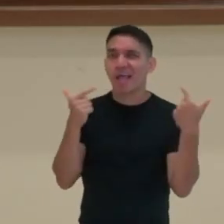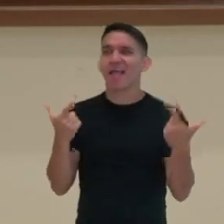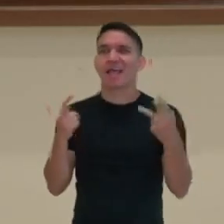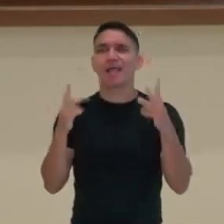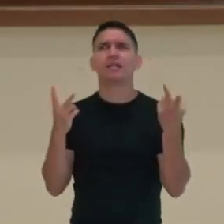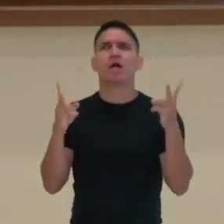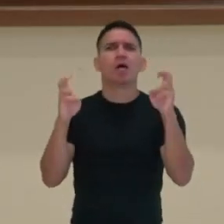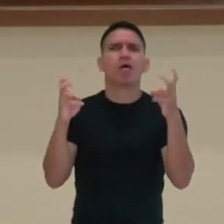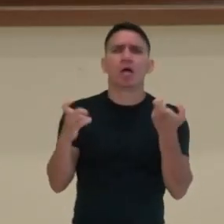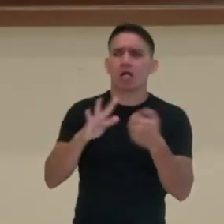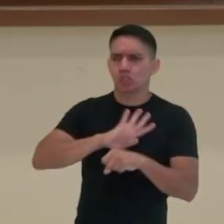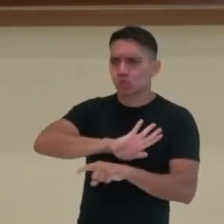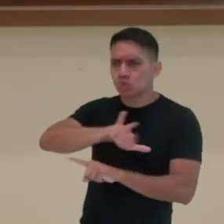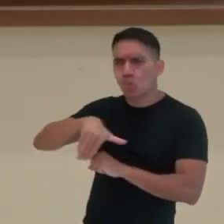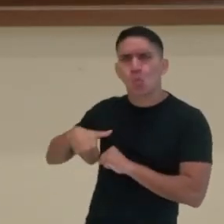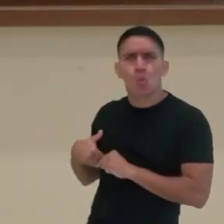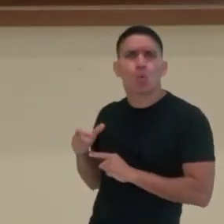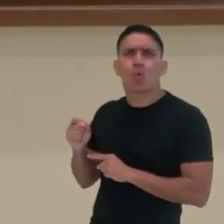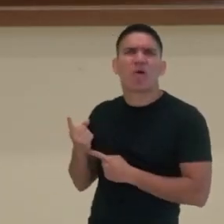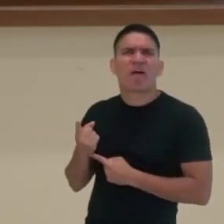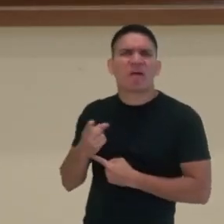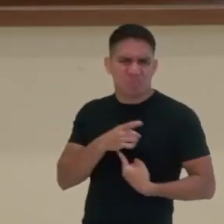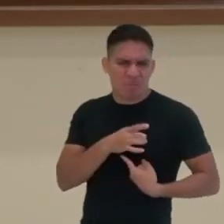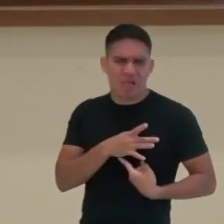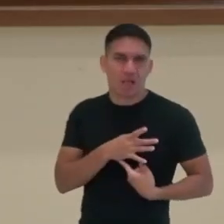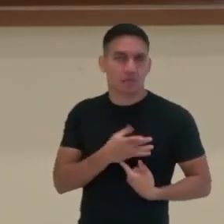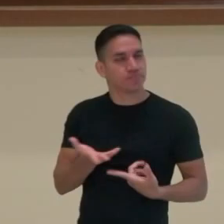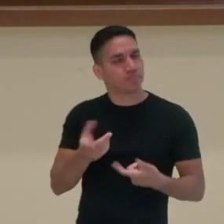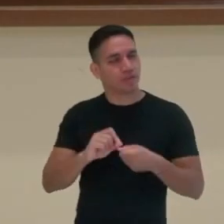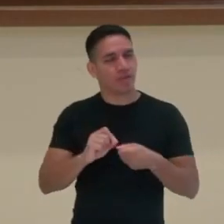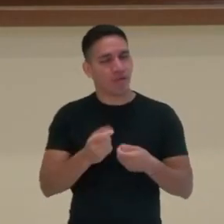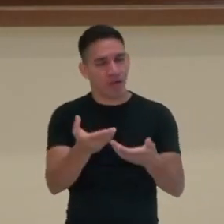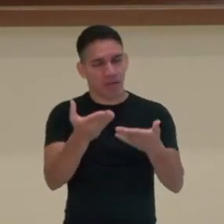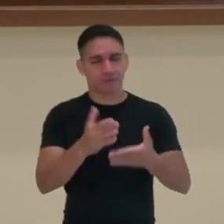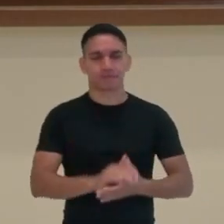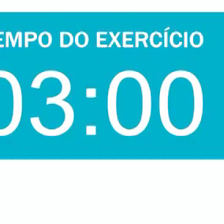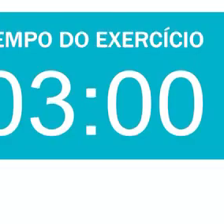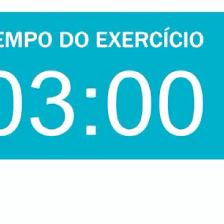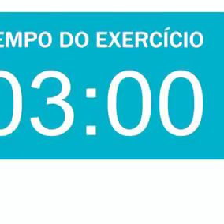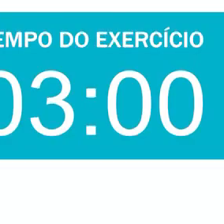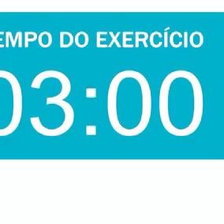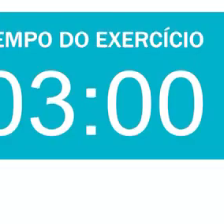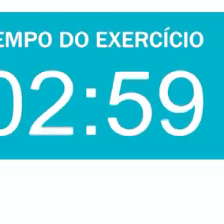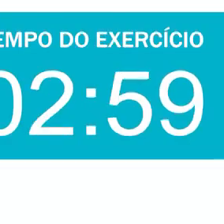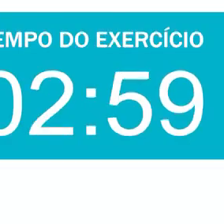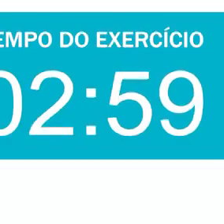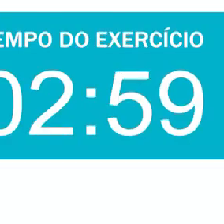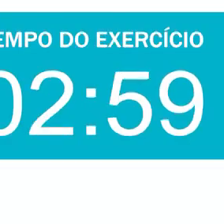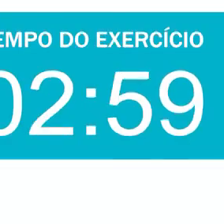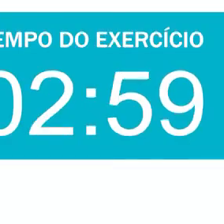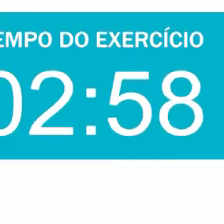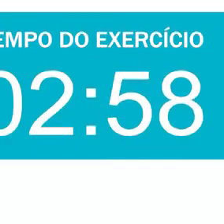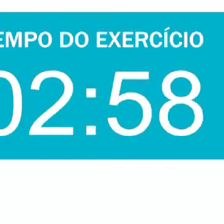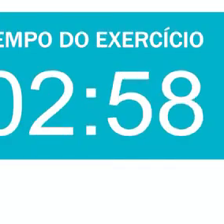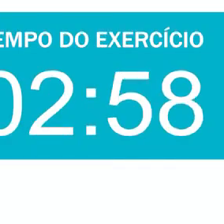aspas. O que se pode inferir sobre isso? Faz aí, eu te aguardo aqui.